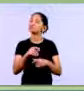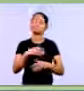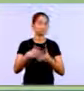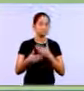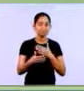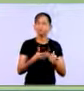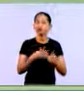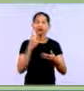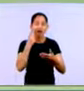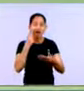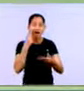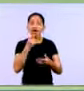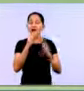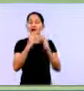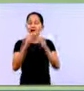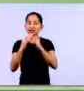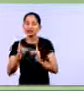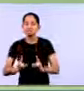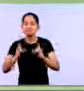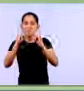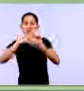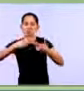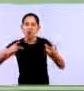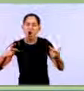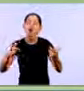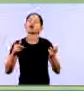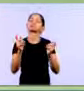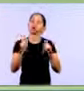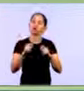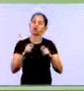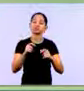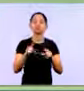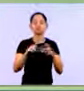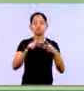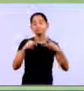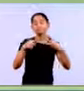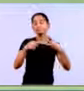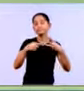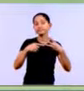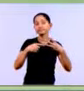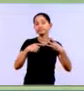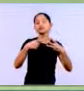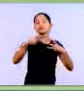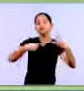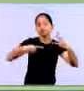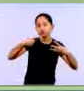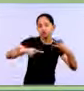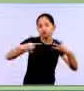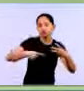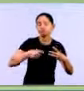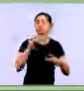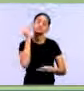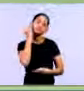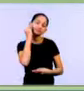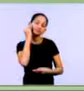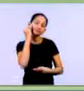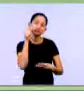seus bens para poder receber e ele pode discutir a dívida. Se ele for discutir, ele tem